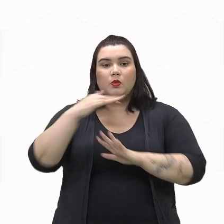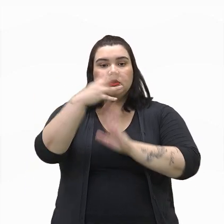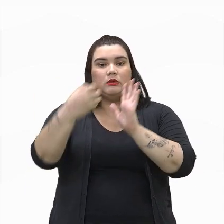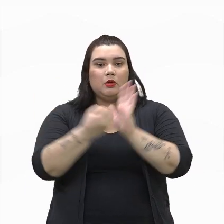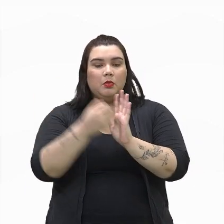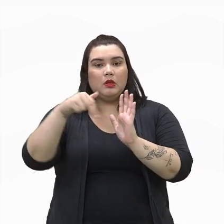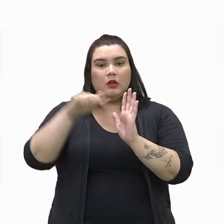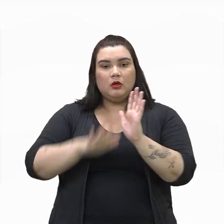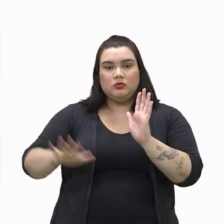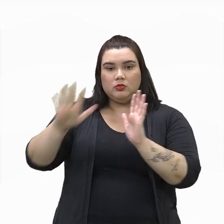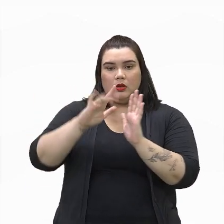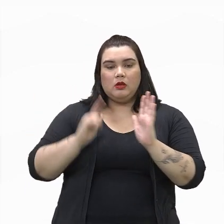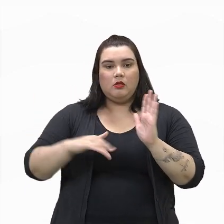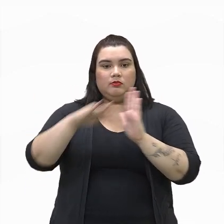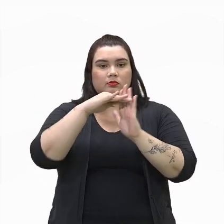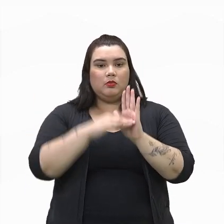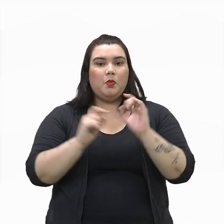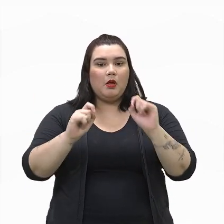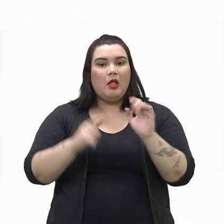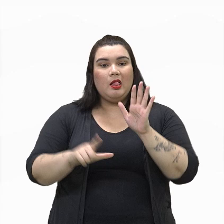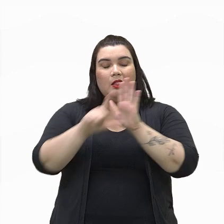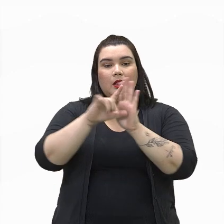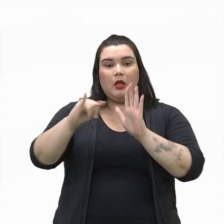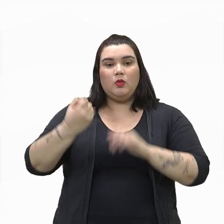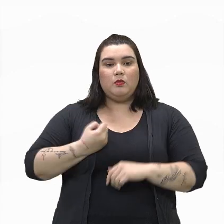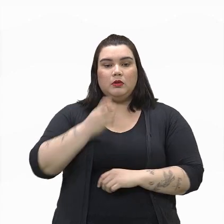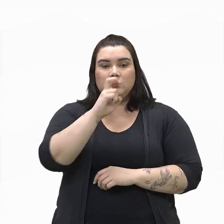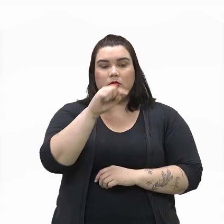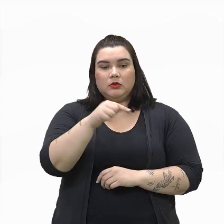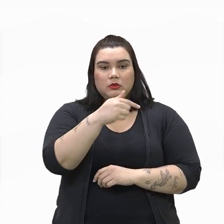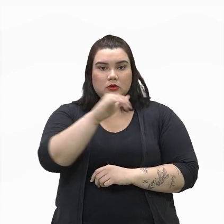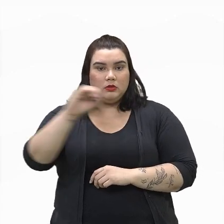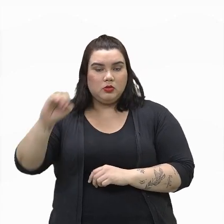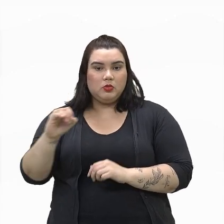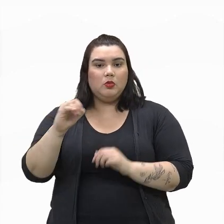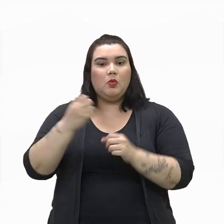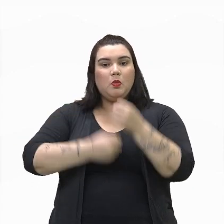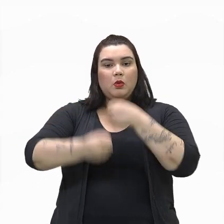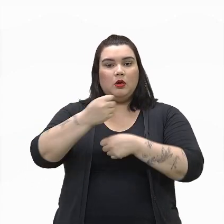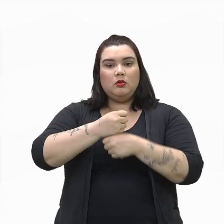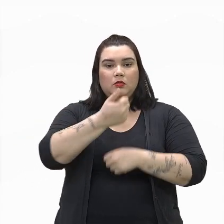nacionais definidos pela Lei 5.700 de